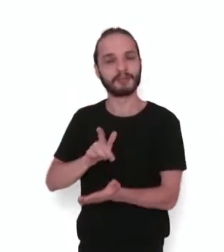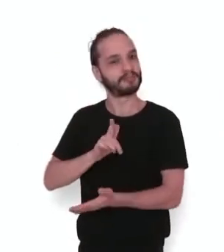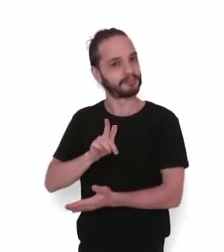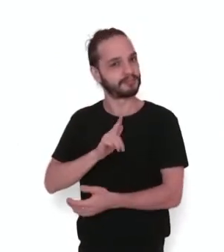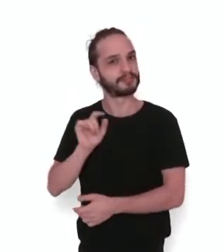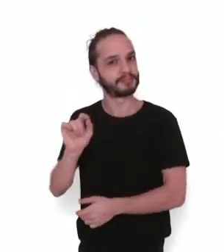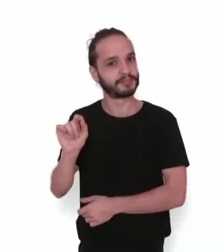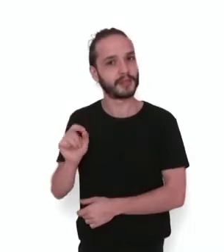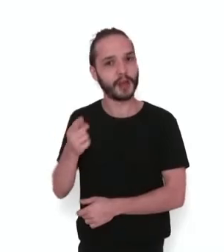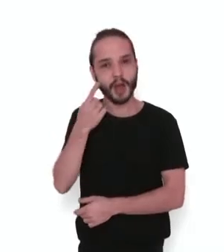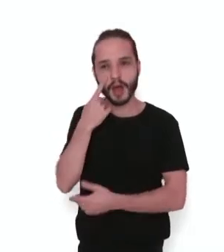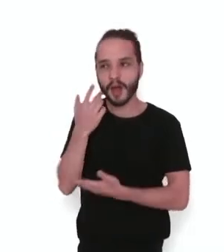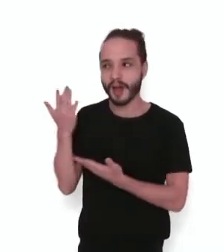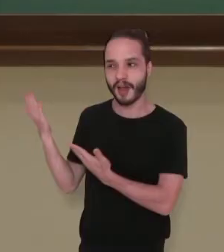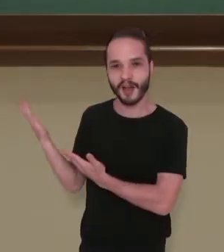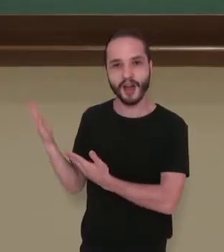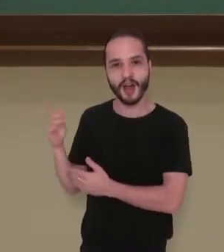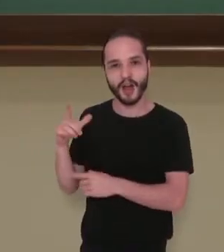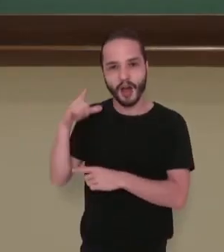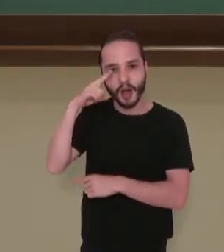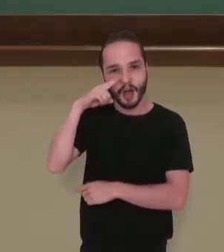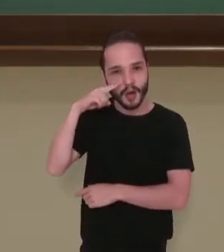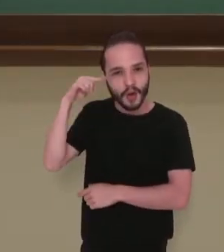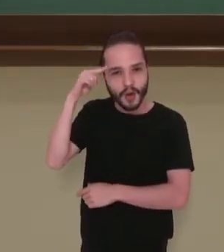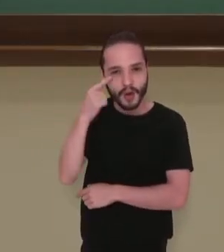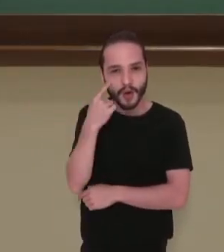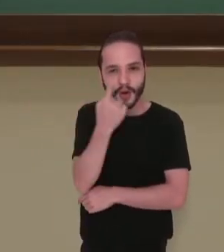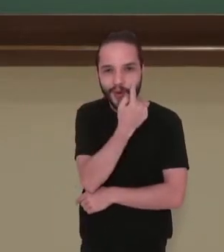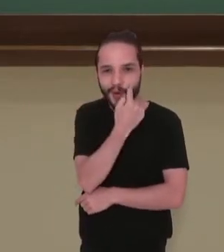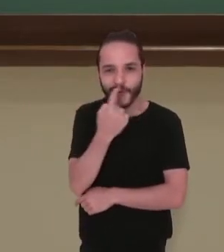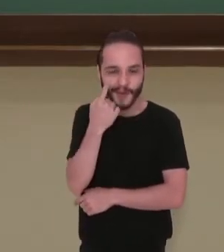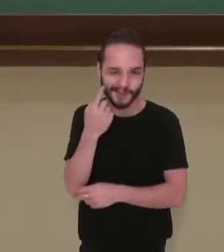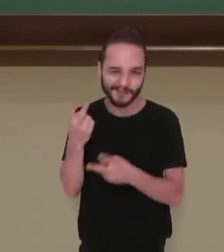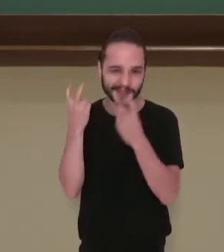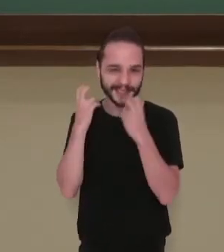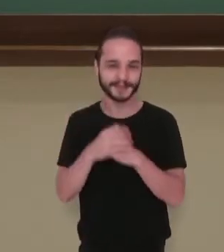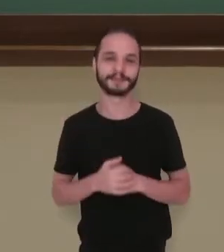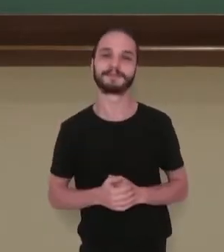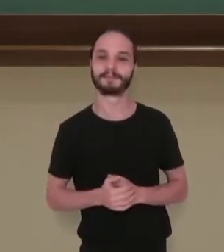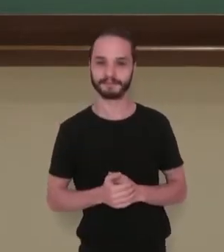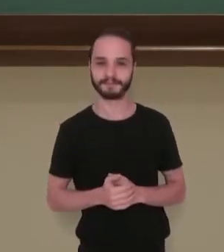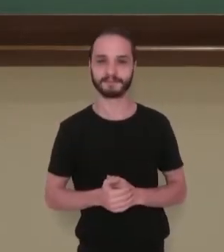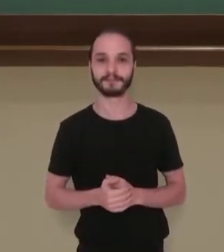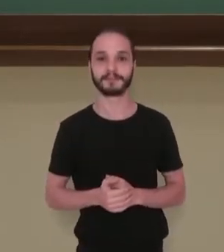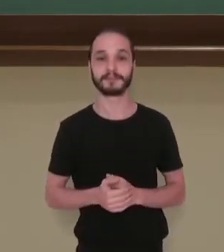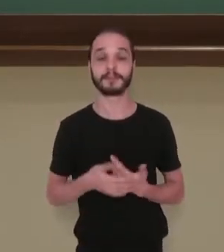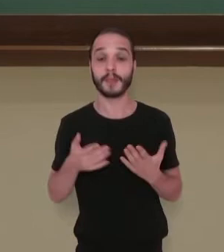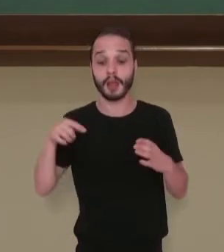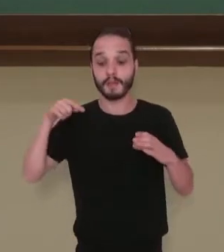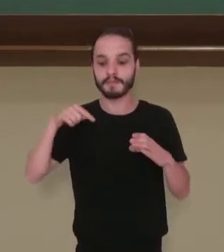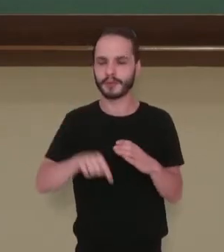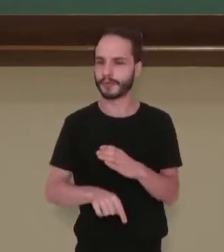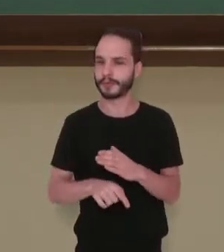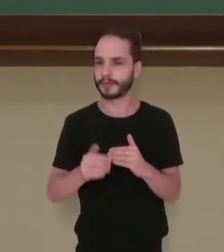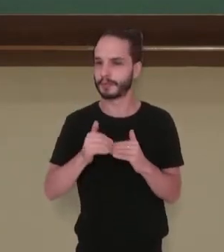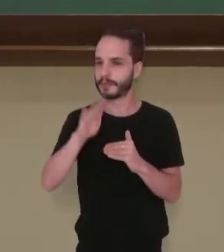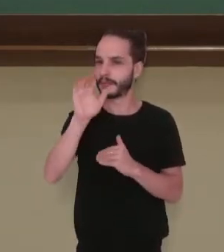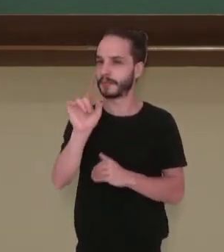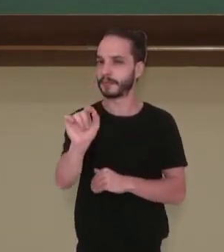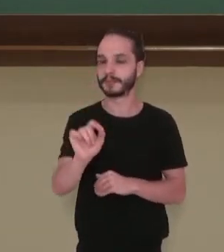na iconografia até para você perceber melhor o que a gente está falando. Aprofundando.